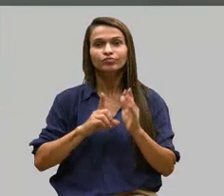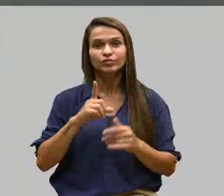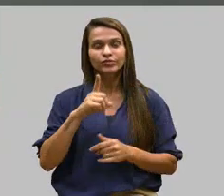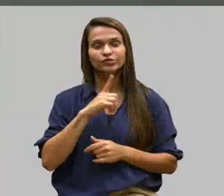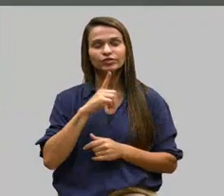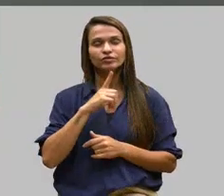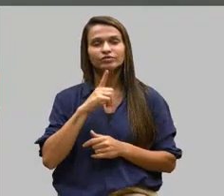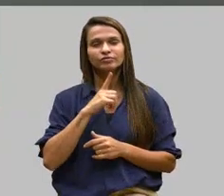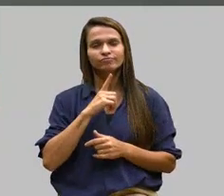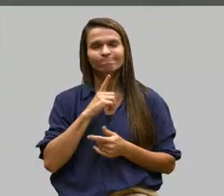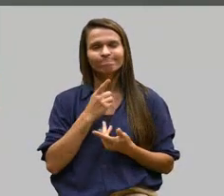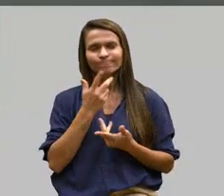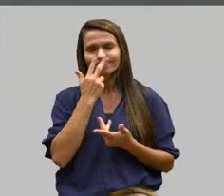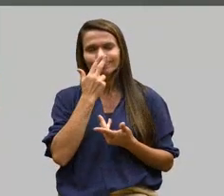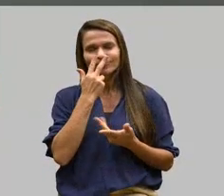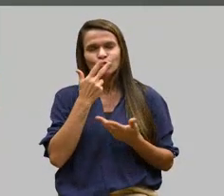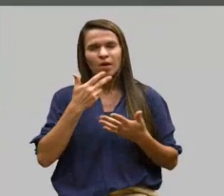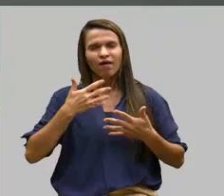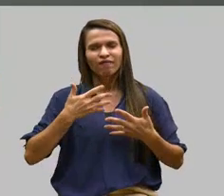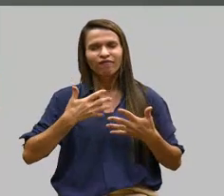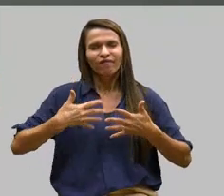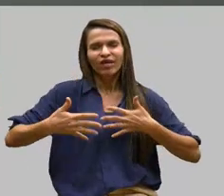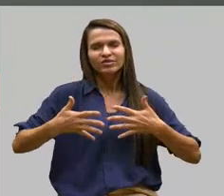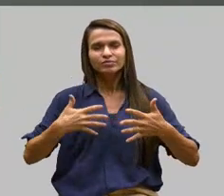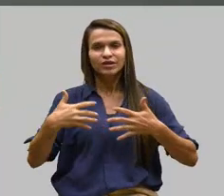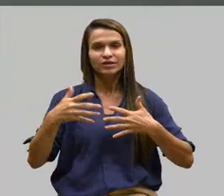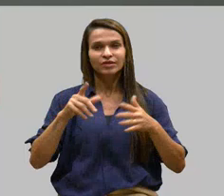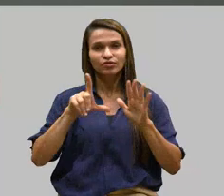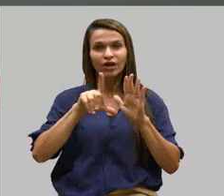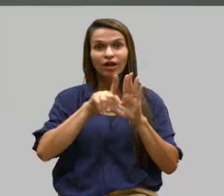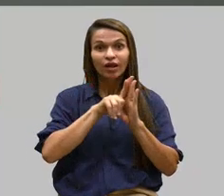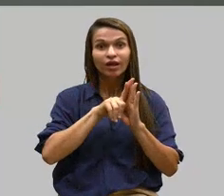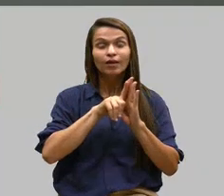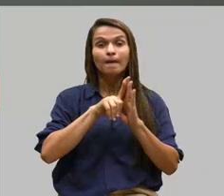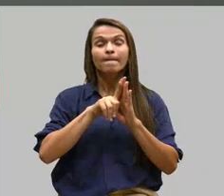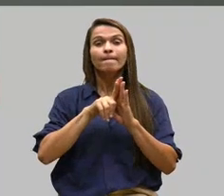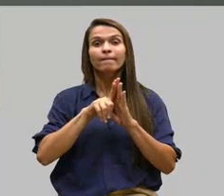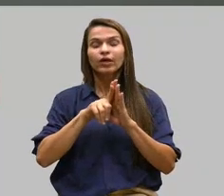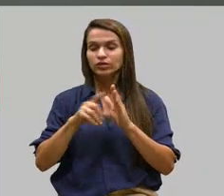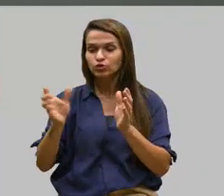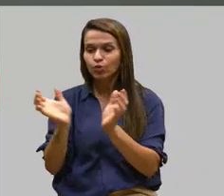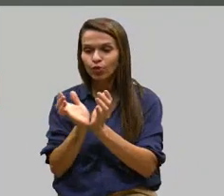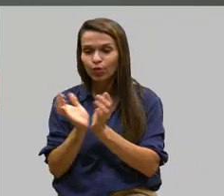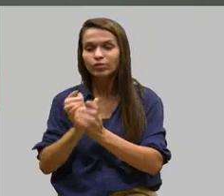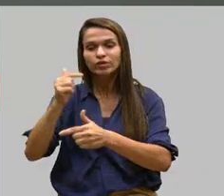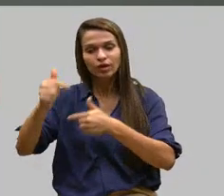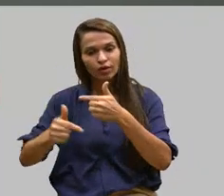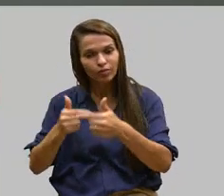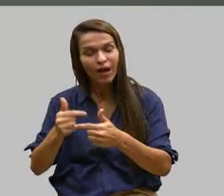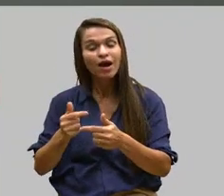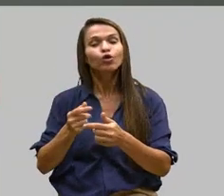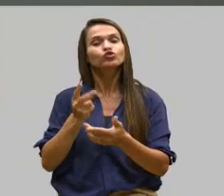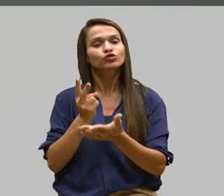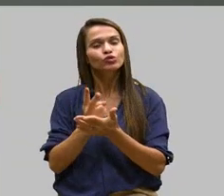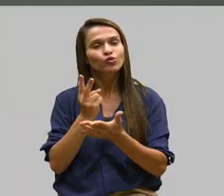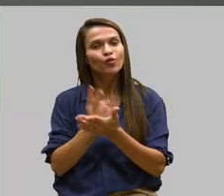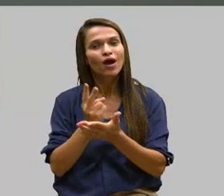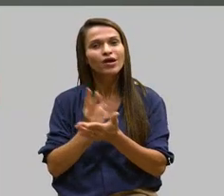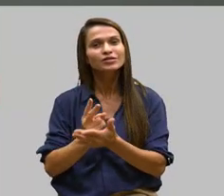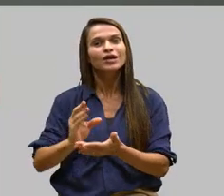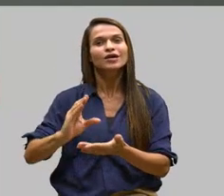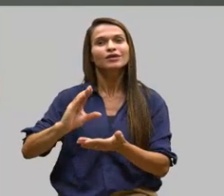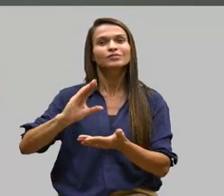esse relaxamento da lei para que mesmo empregado eles continuasse recebendo de PC Independente de continuar ou não